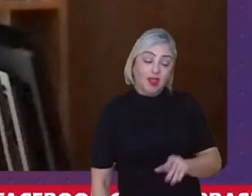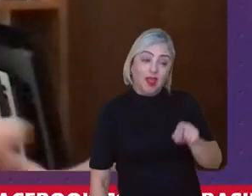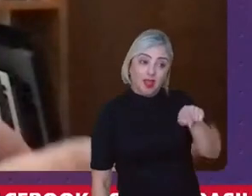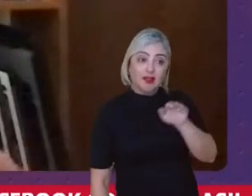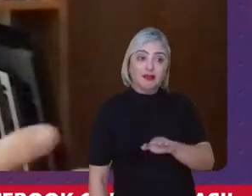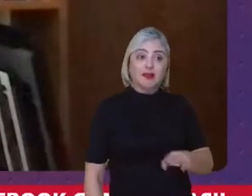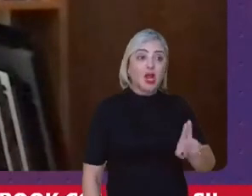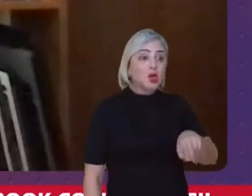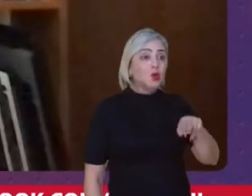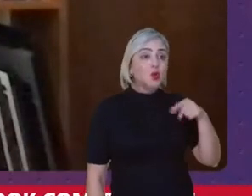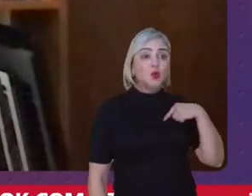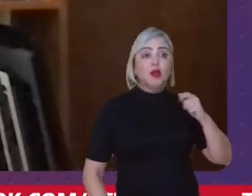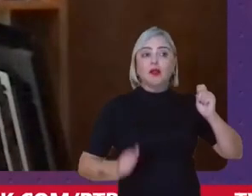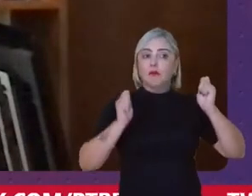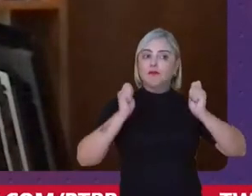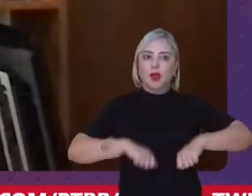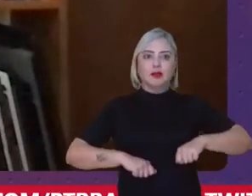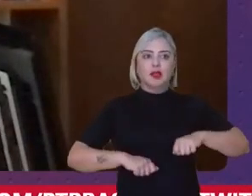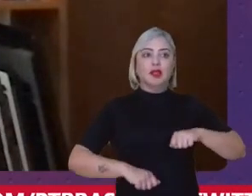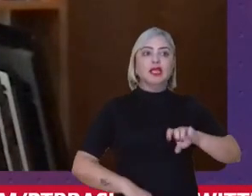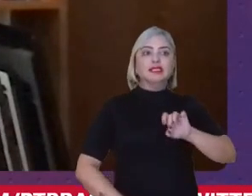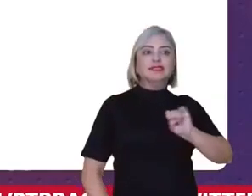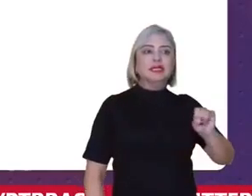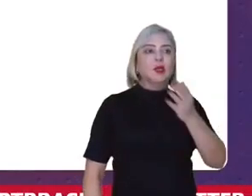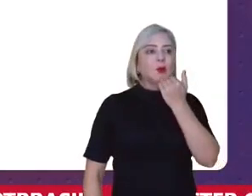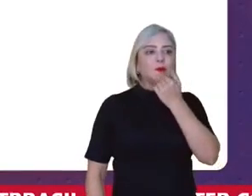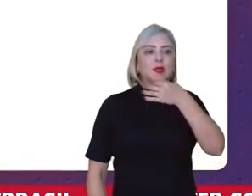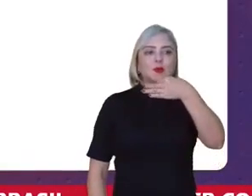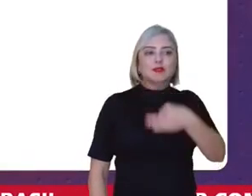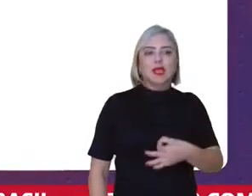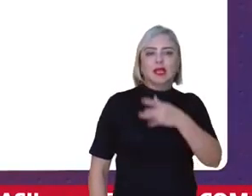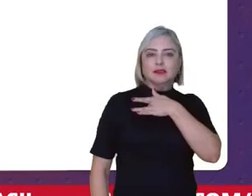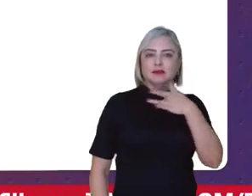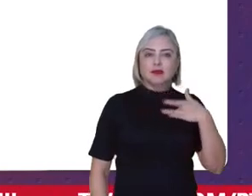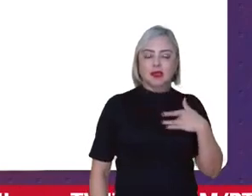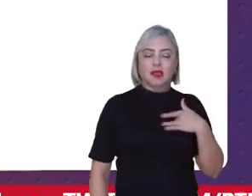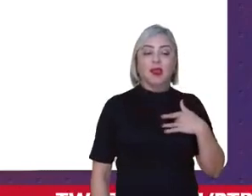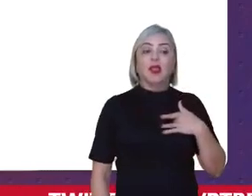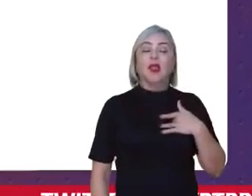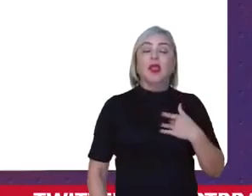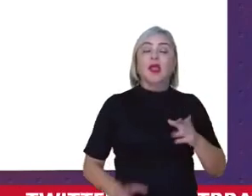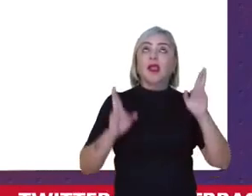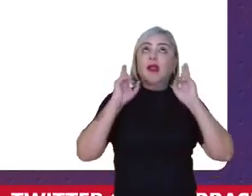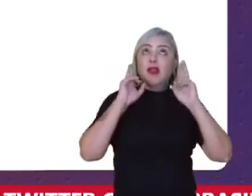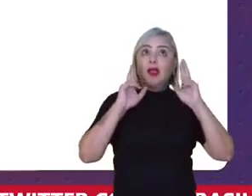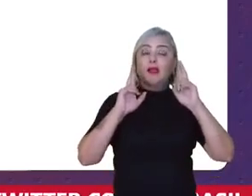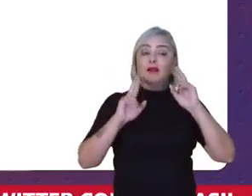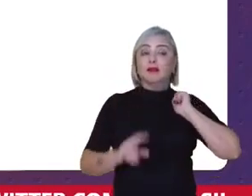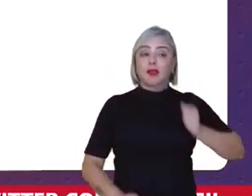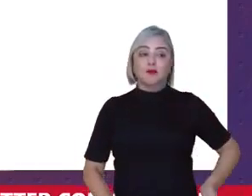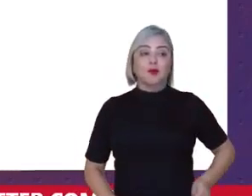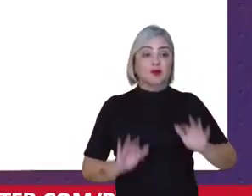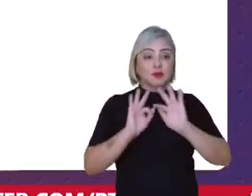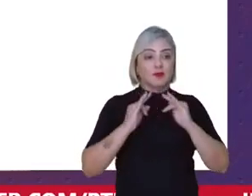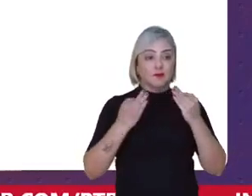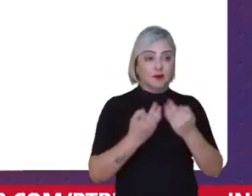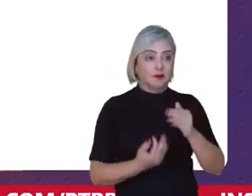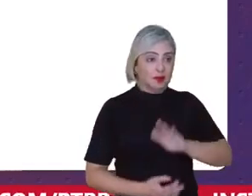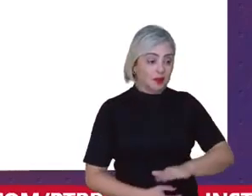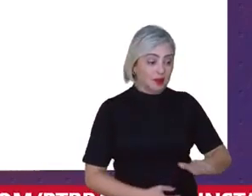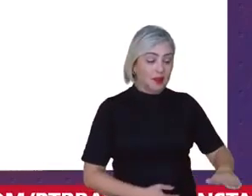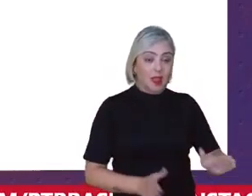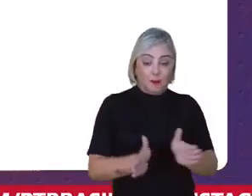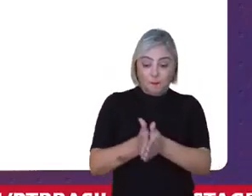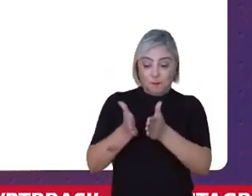criança nunca vai ter o potencial que ela teria se ela tivesse comido direito. Graças ao Bolsa Família, as crianças em situação